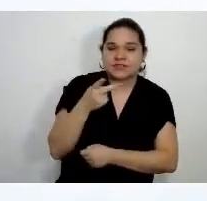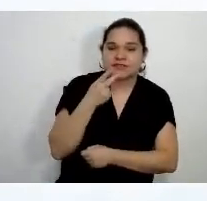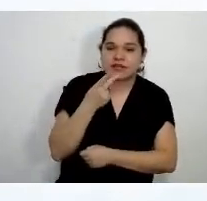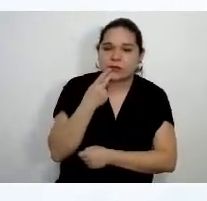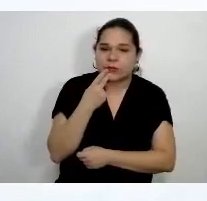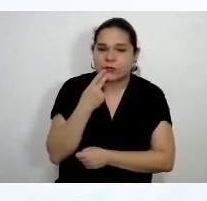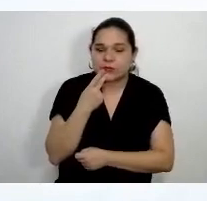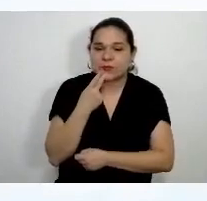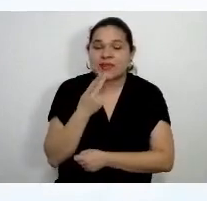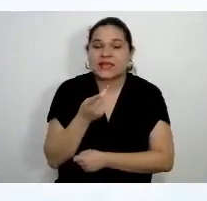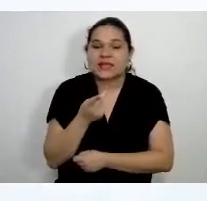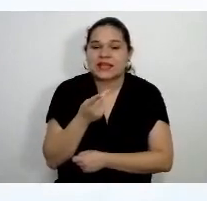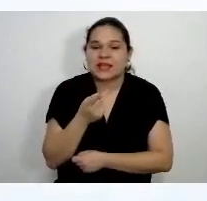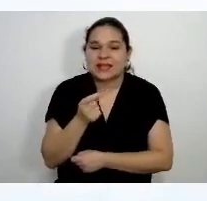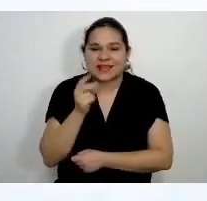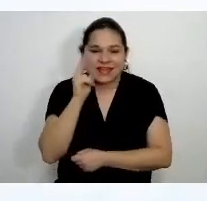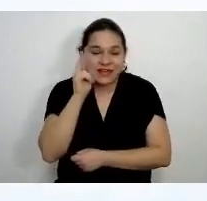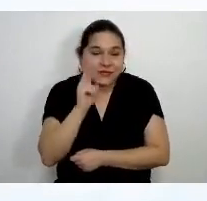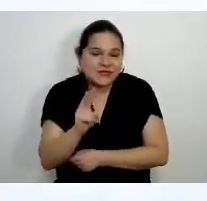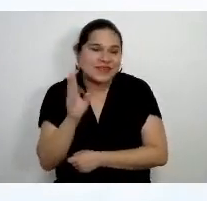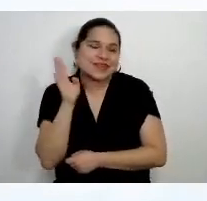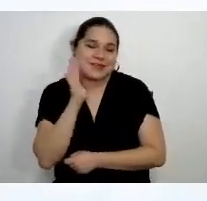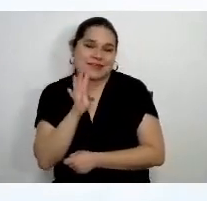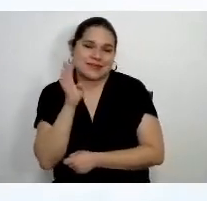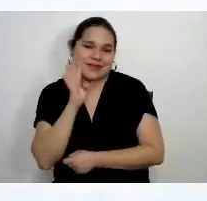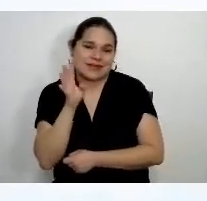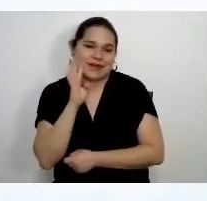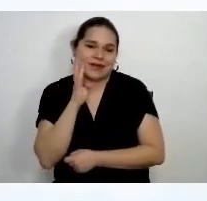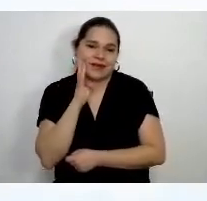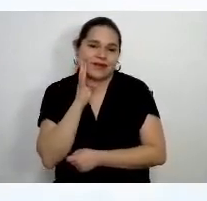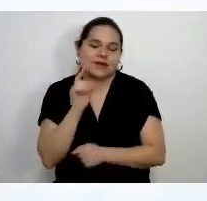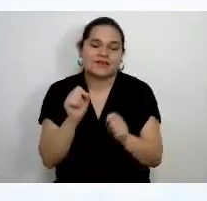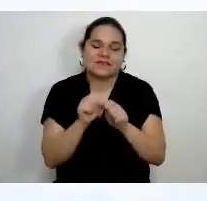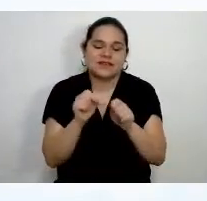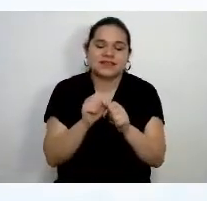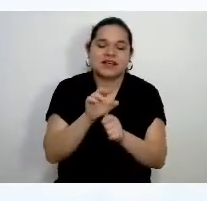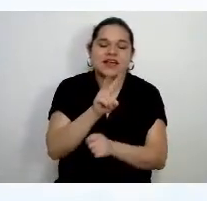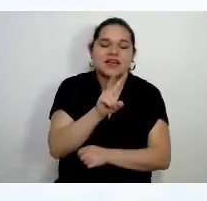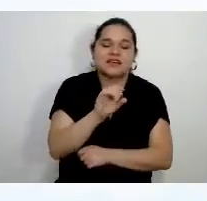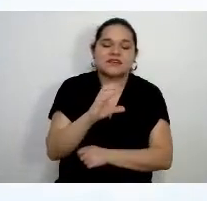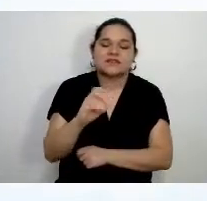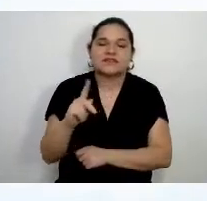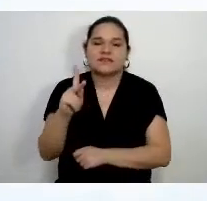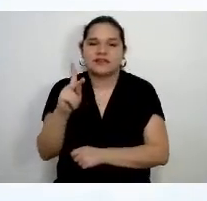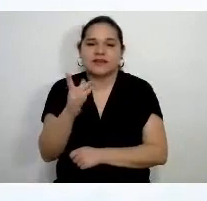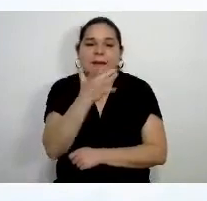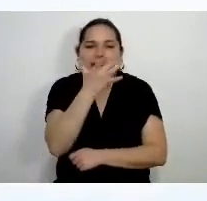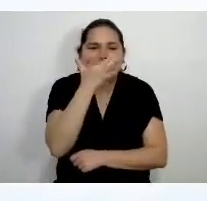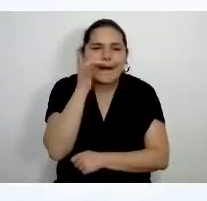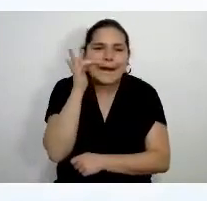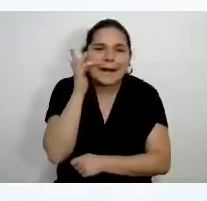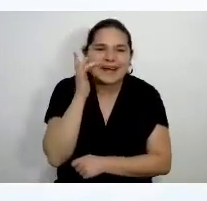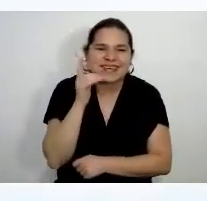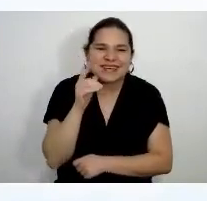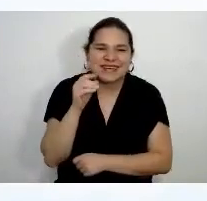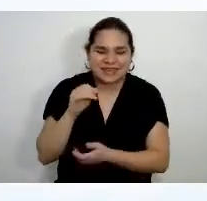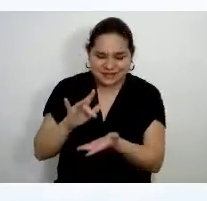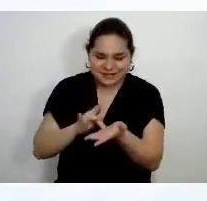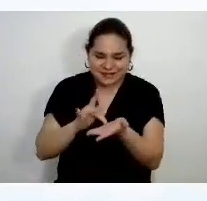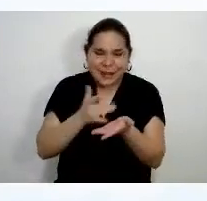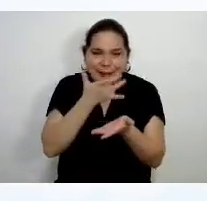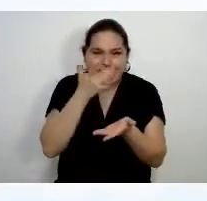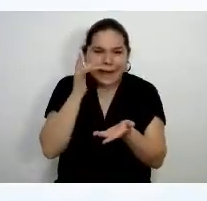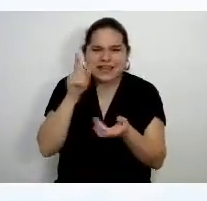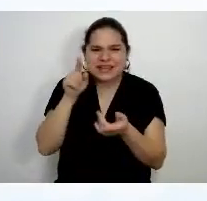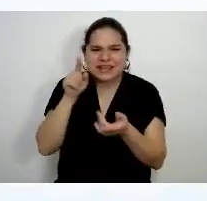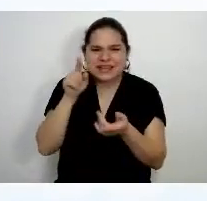lembra que o Vic era bacana passar o Vic assim na narina? E o senhor explicou aí cientificamente o que ele faz,